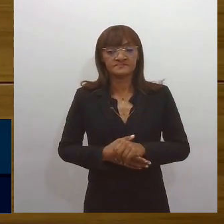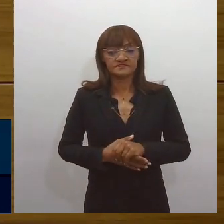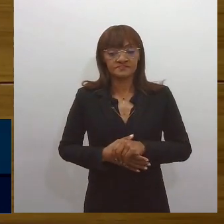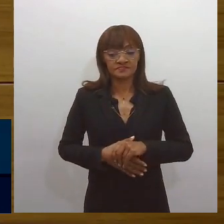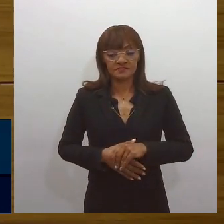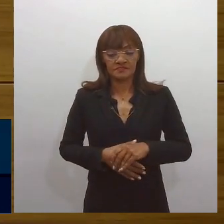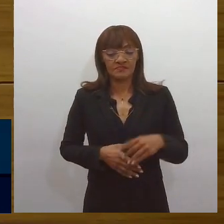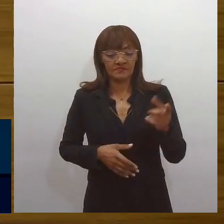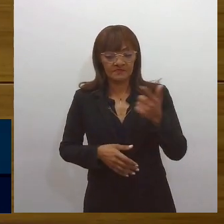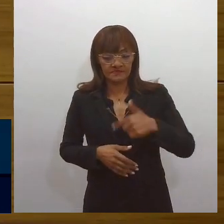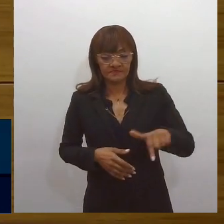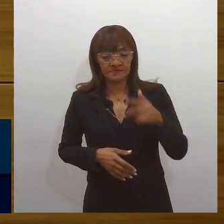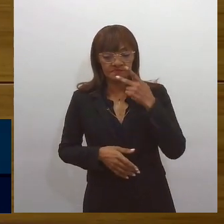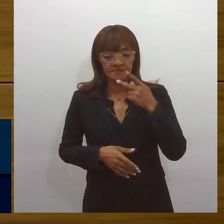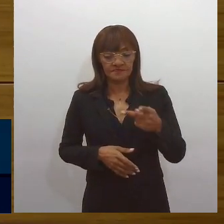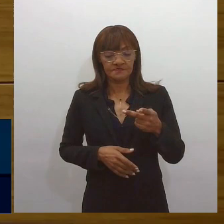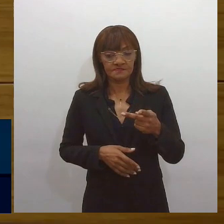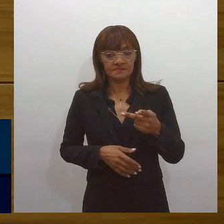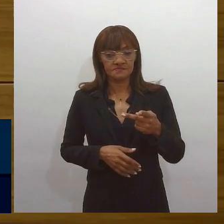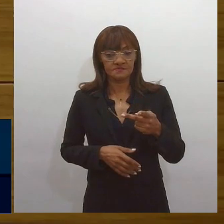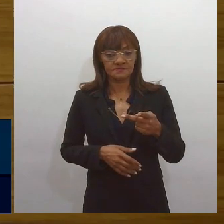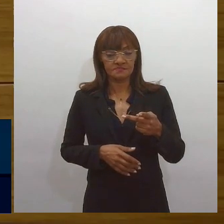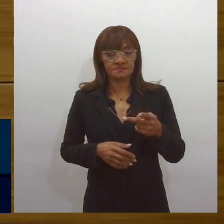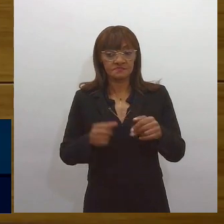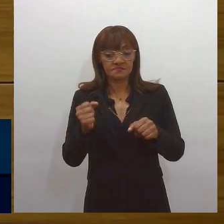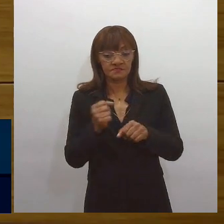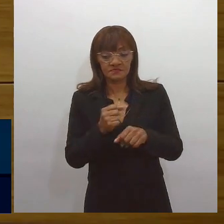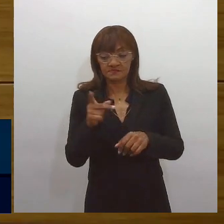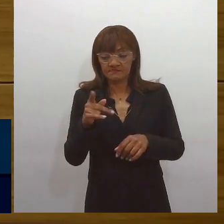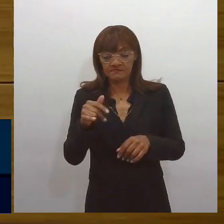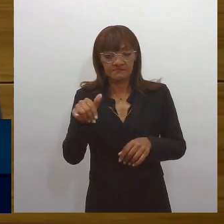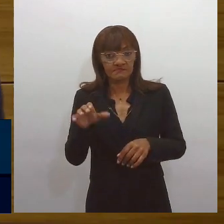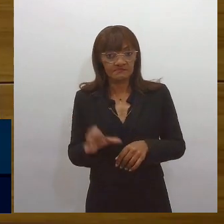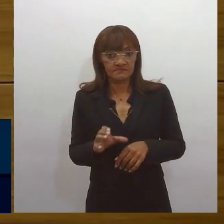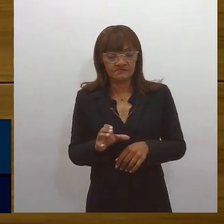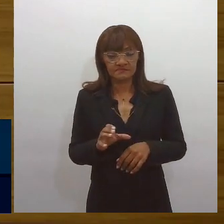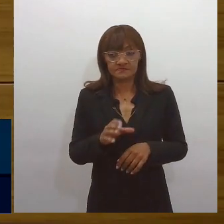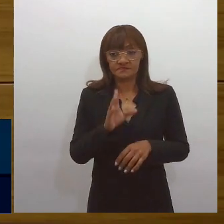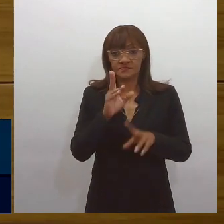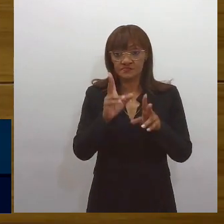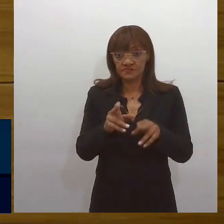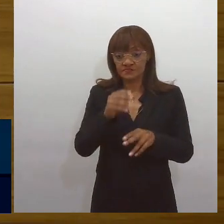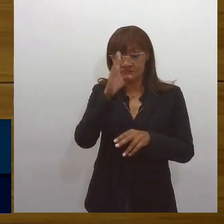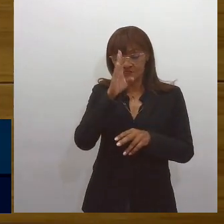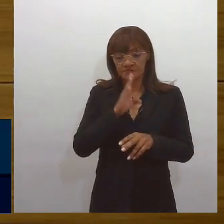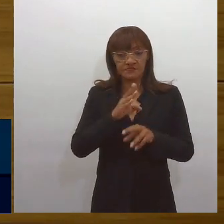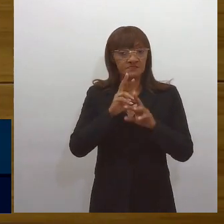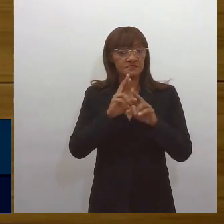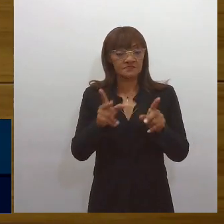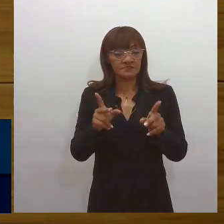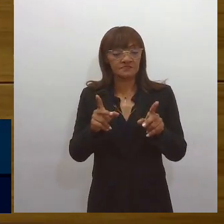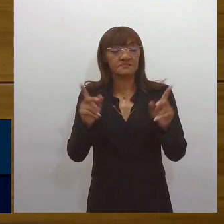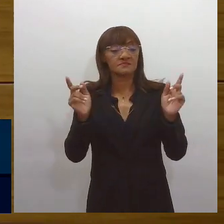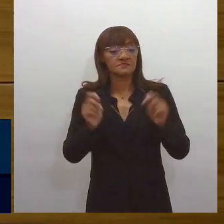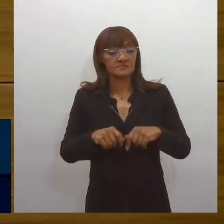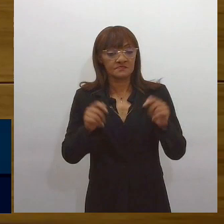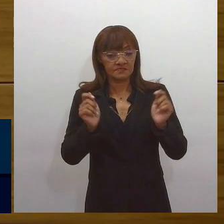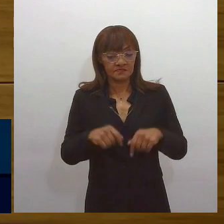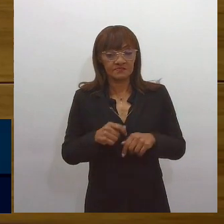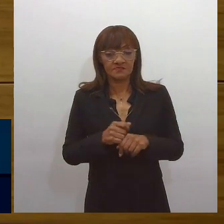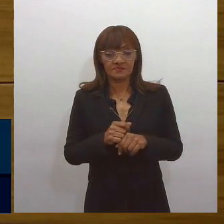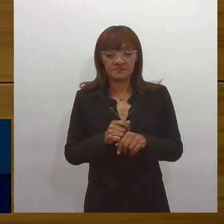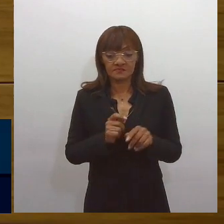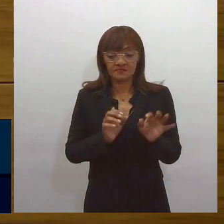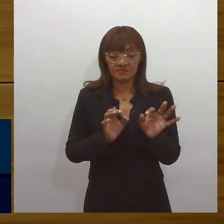PAC programa de aceleração do crescimento A gente tem essa condição de fazer esse remanejamento E aí a força política ela é muito